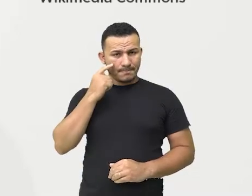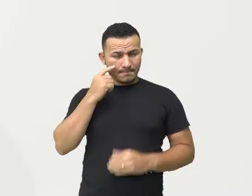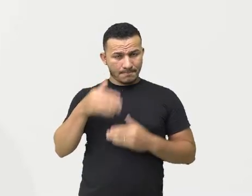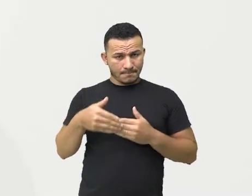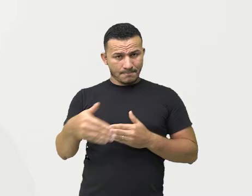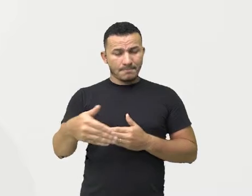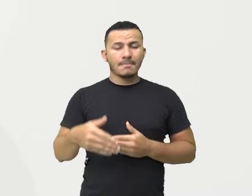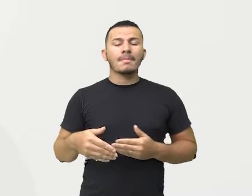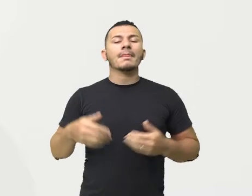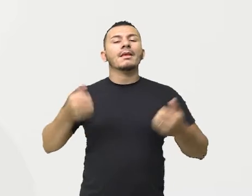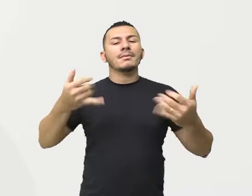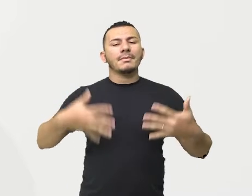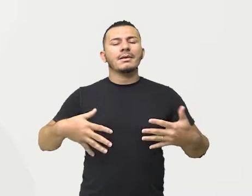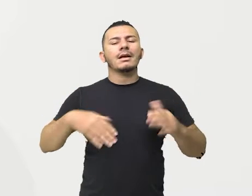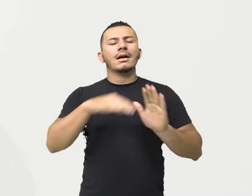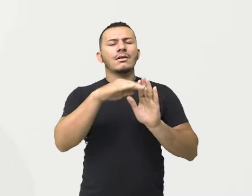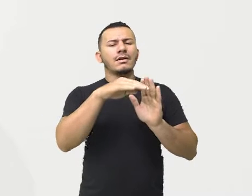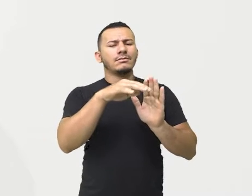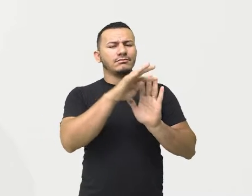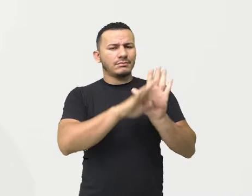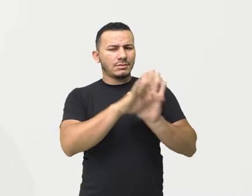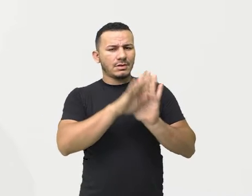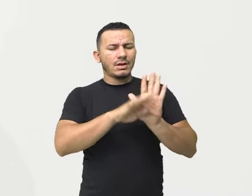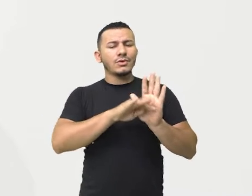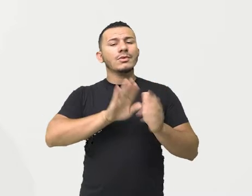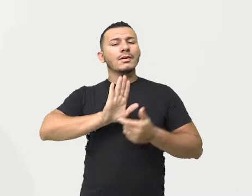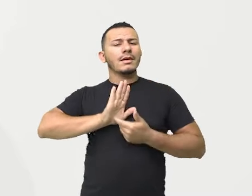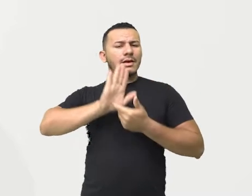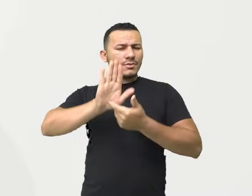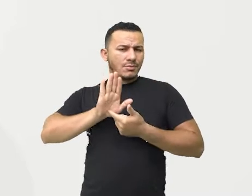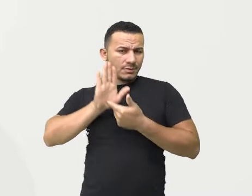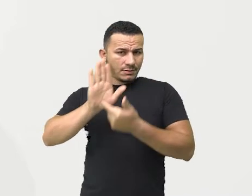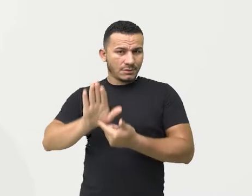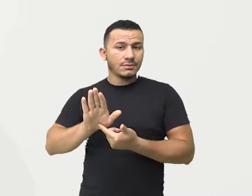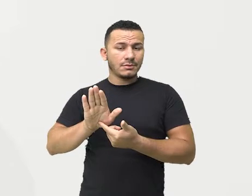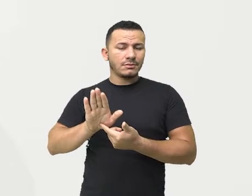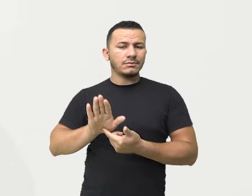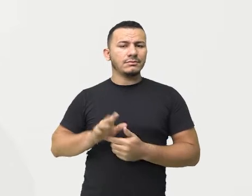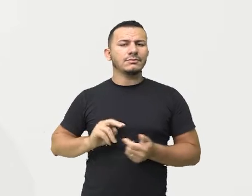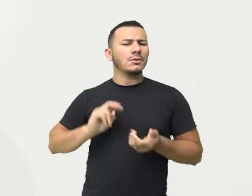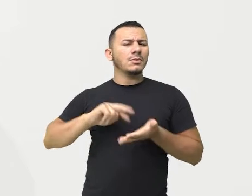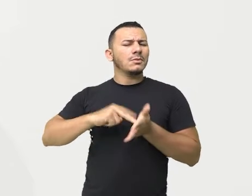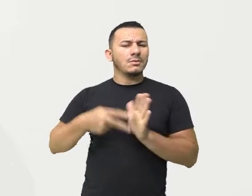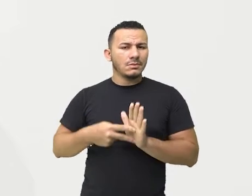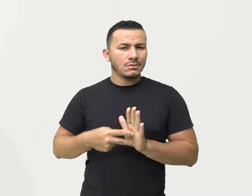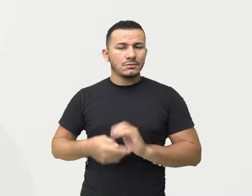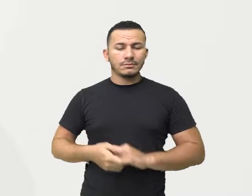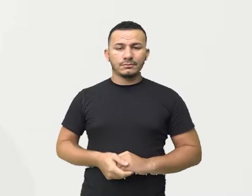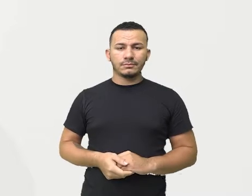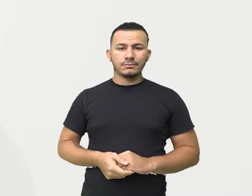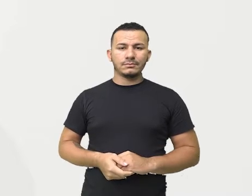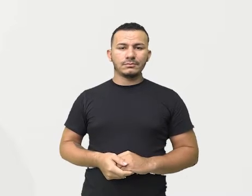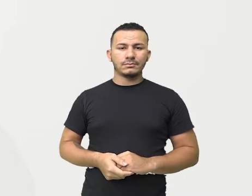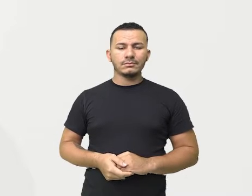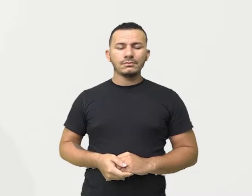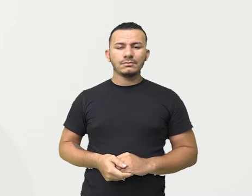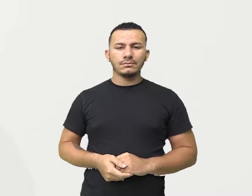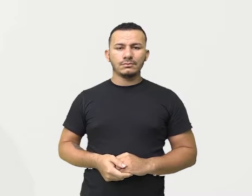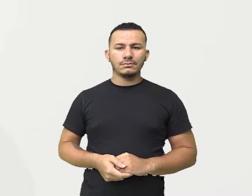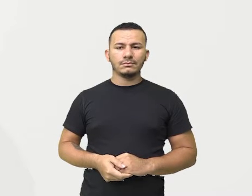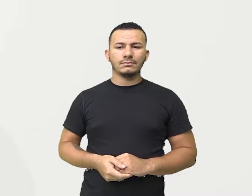sobre texto expositivo. Então, o texto expositivo é uma